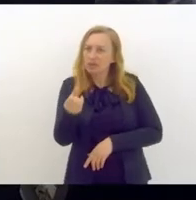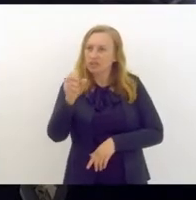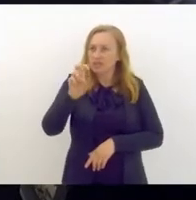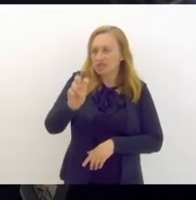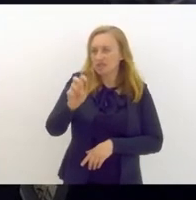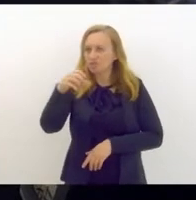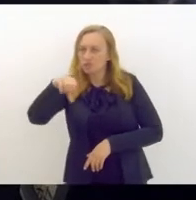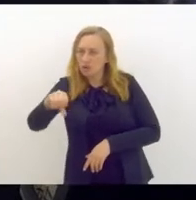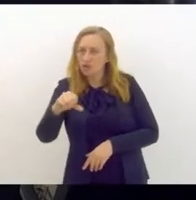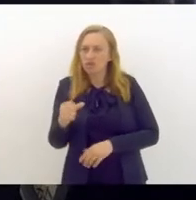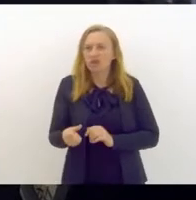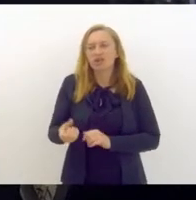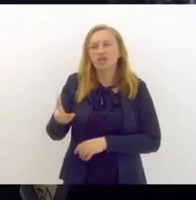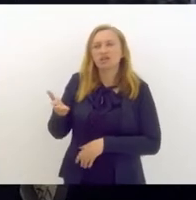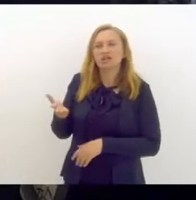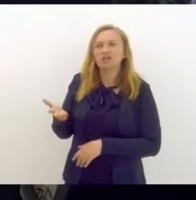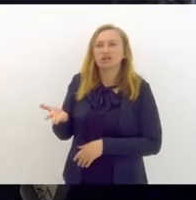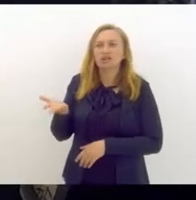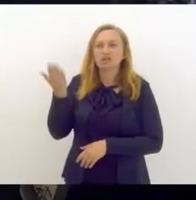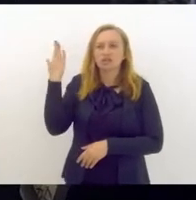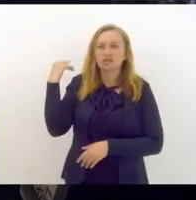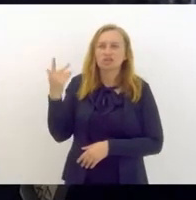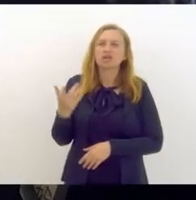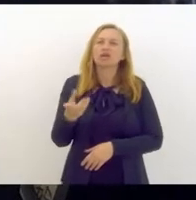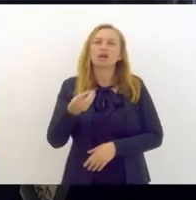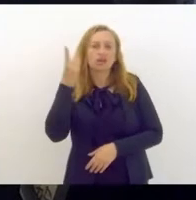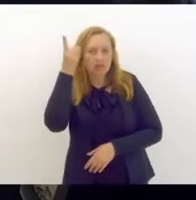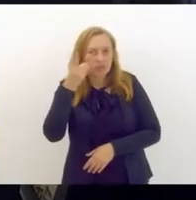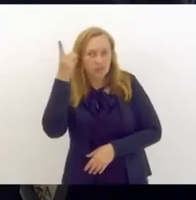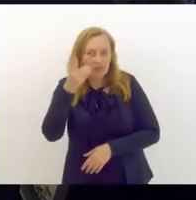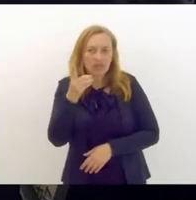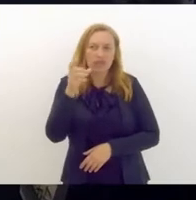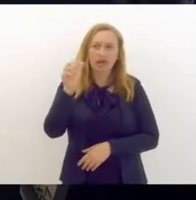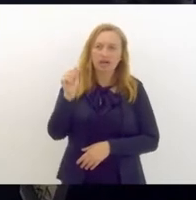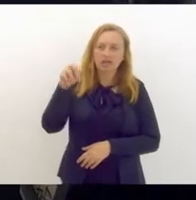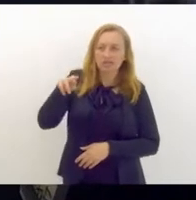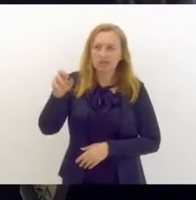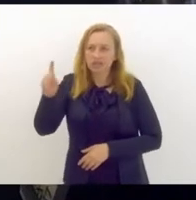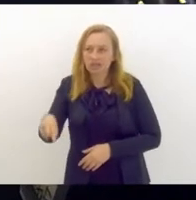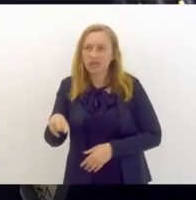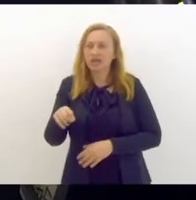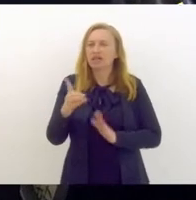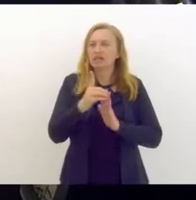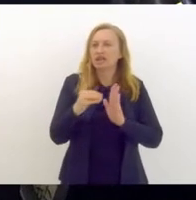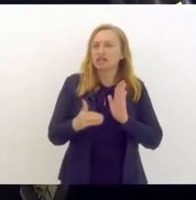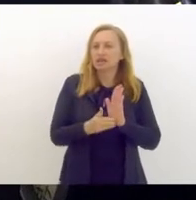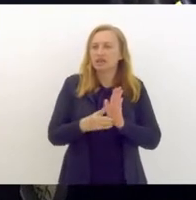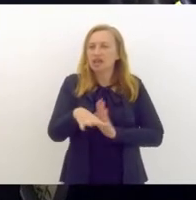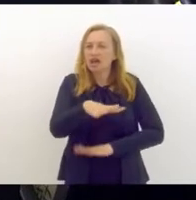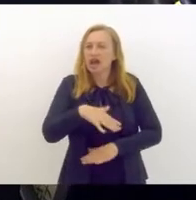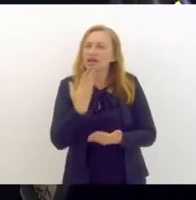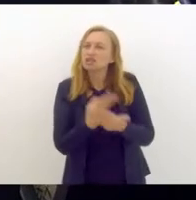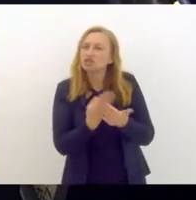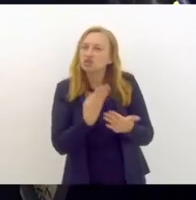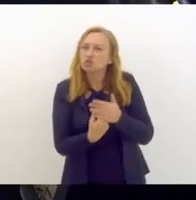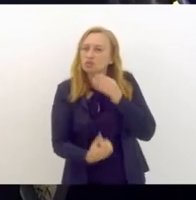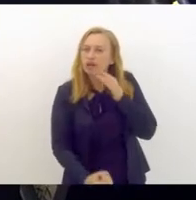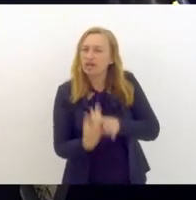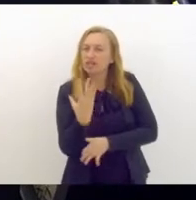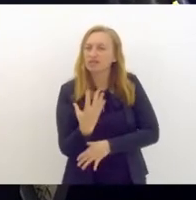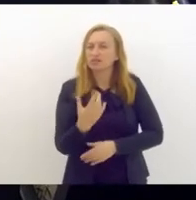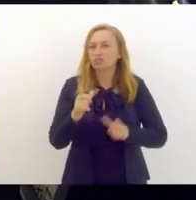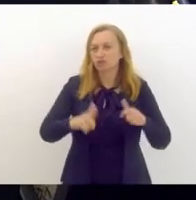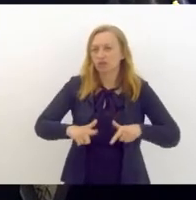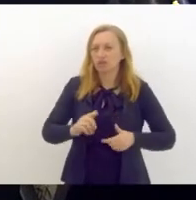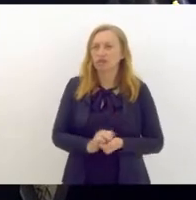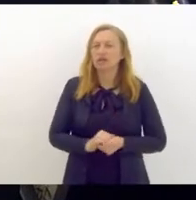anteriormente, inclusive na deixão do nosso colega deputado André Correia, foi proposto um decreto de área de estudo para a criação do refúgio.